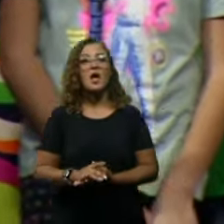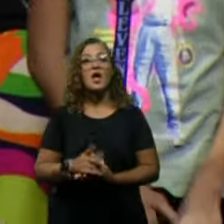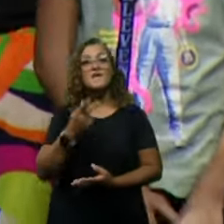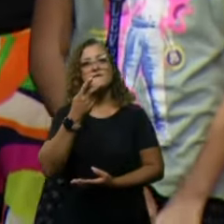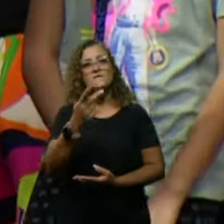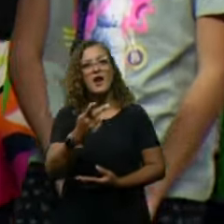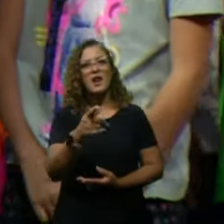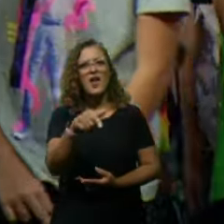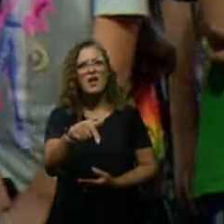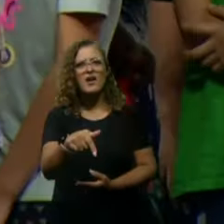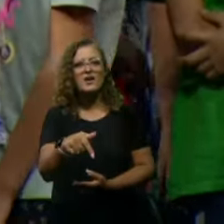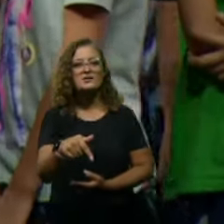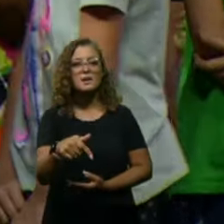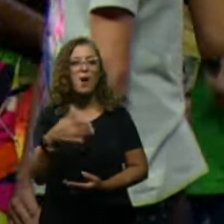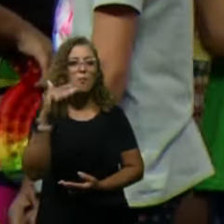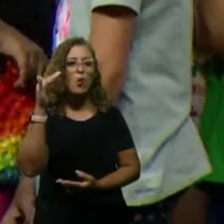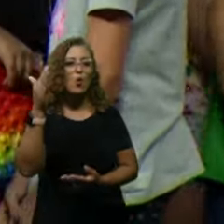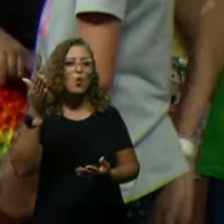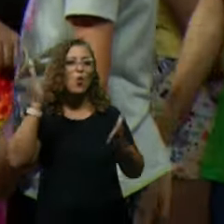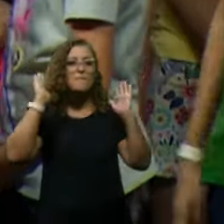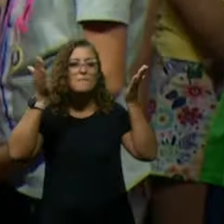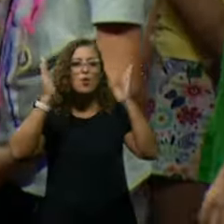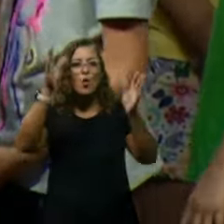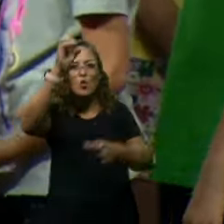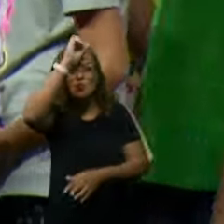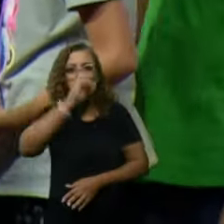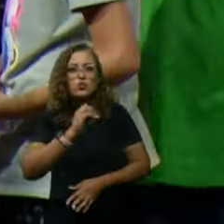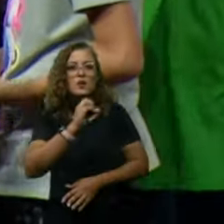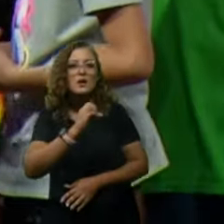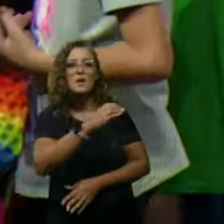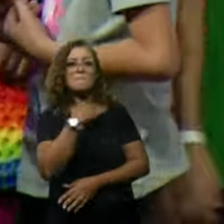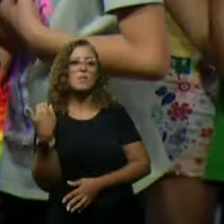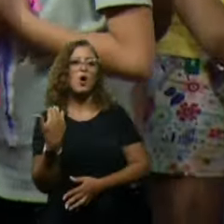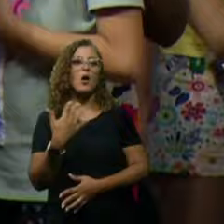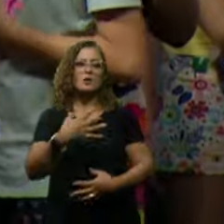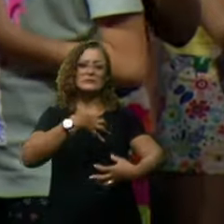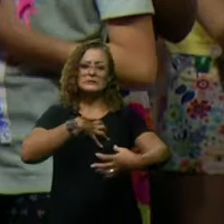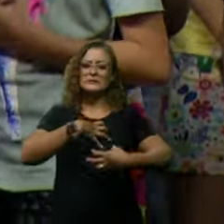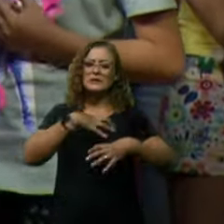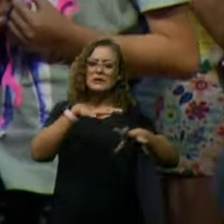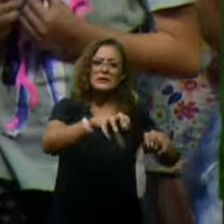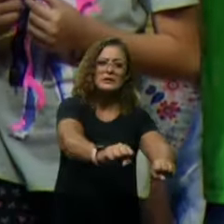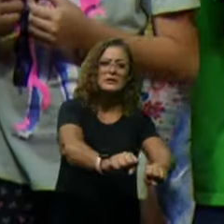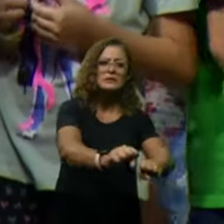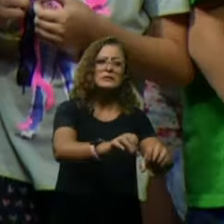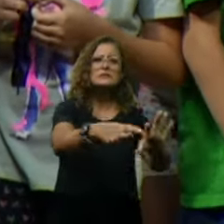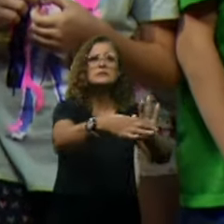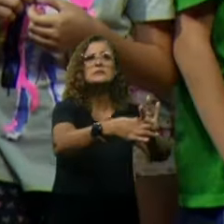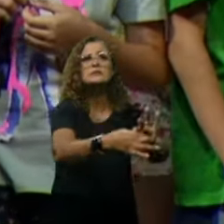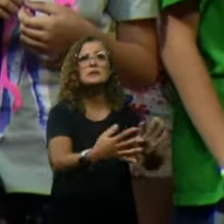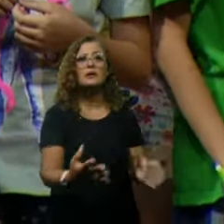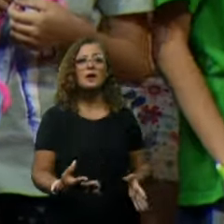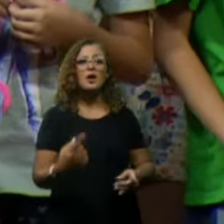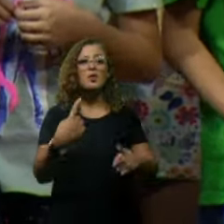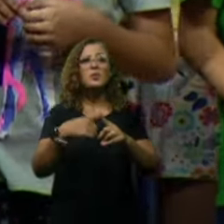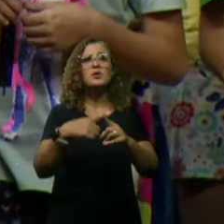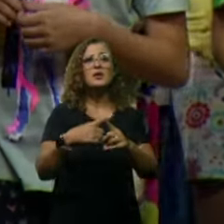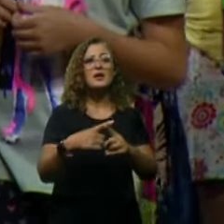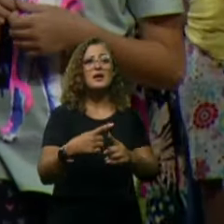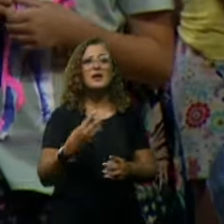como os demais que quando morre alguém eles morrem juntos porque elas não sabem